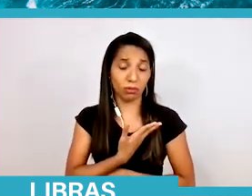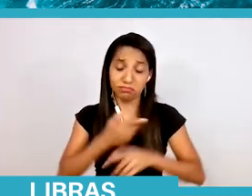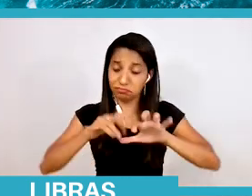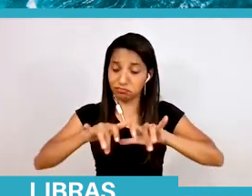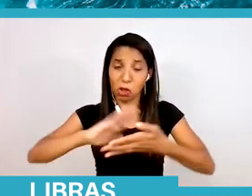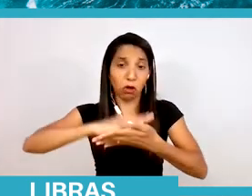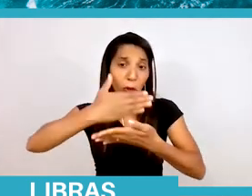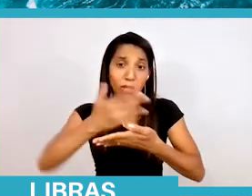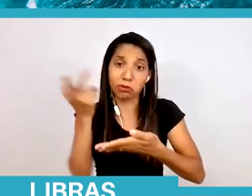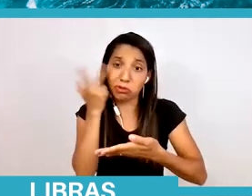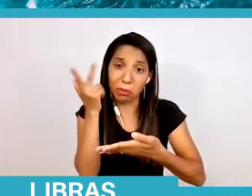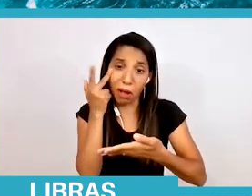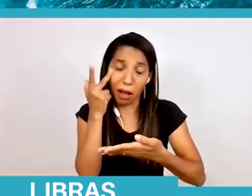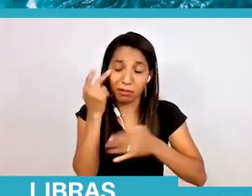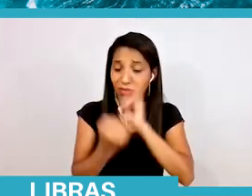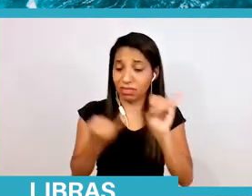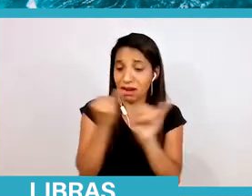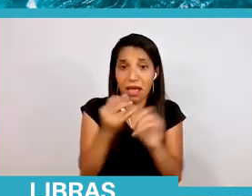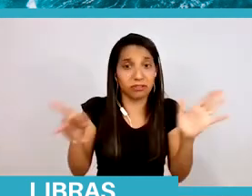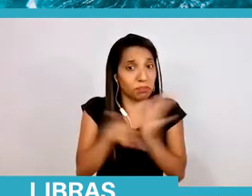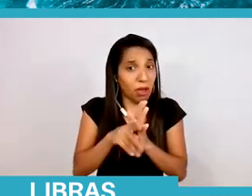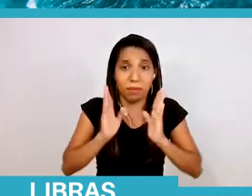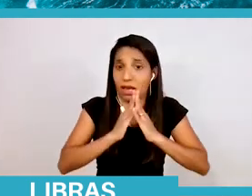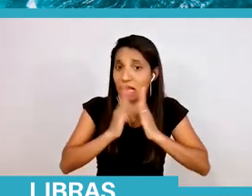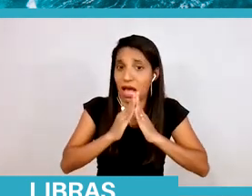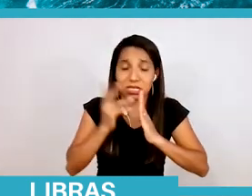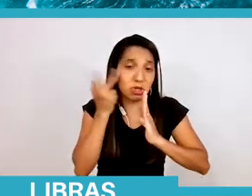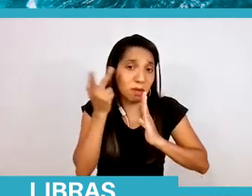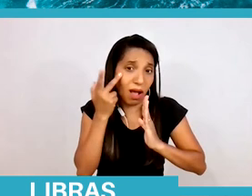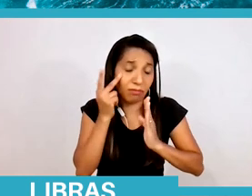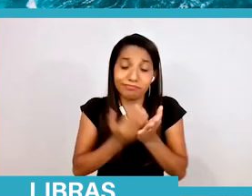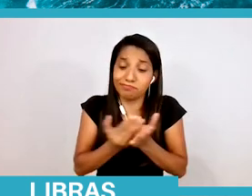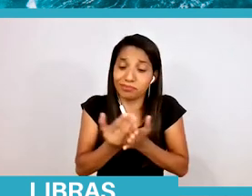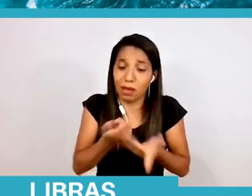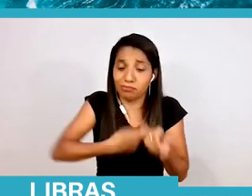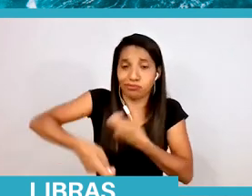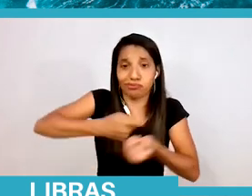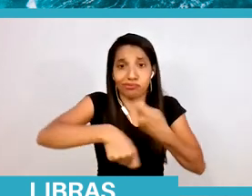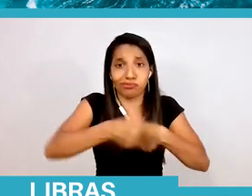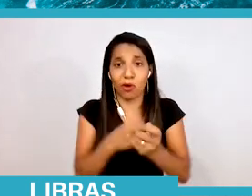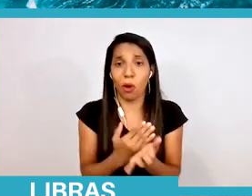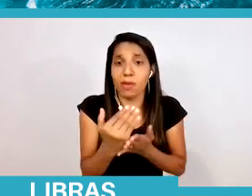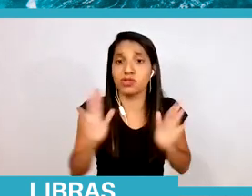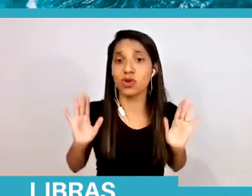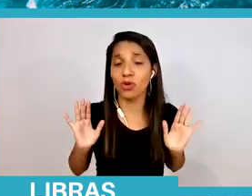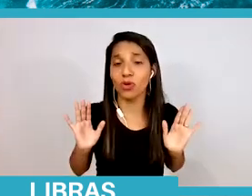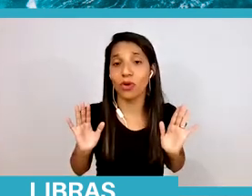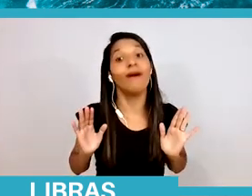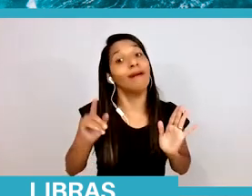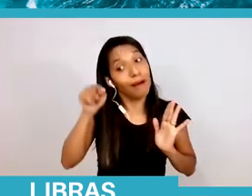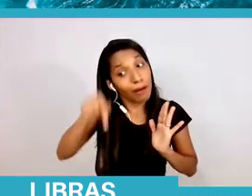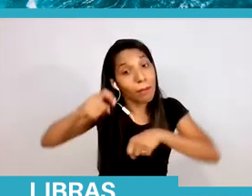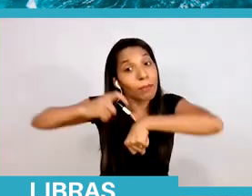nossa internet da nossa casa mesmo. A gente começou um negócio do zero no início da pandemia. E desde então eu comecei